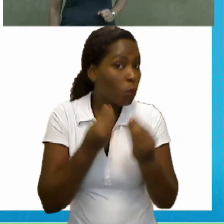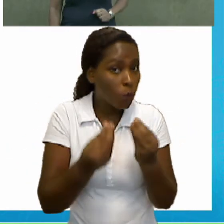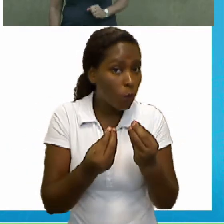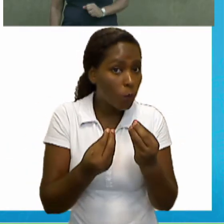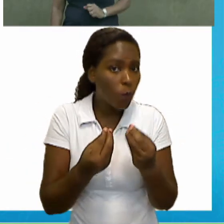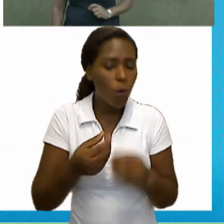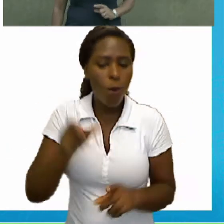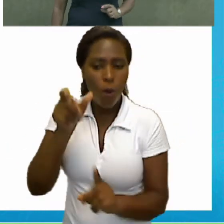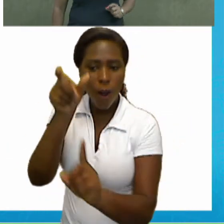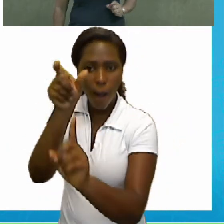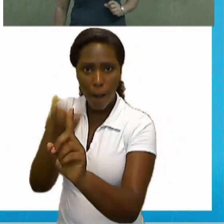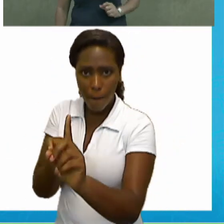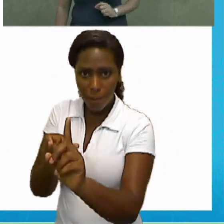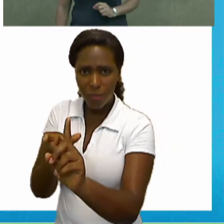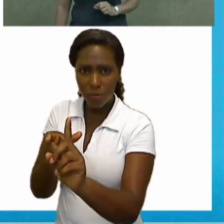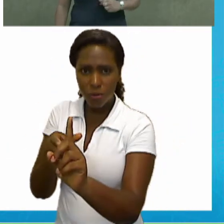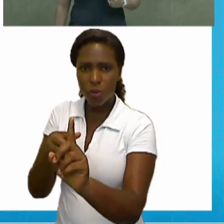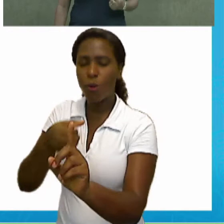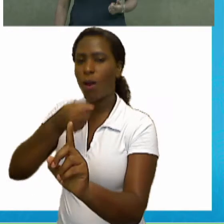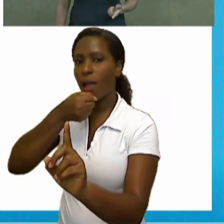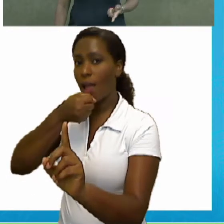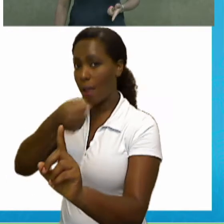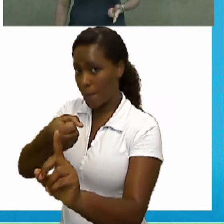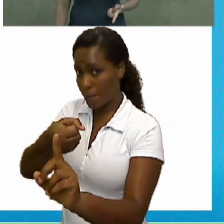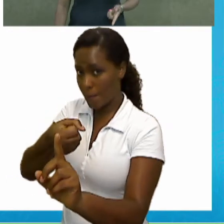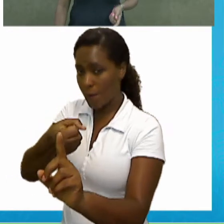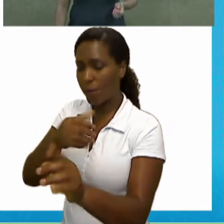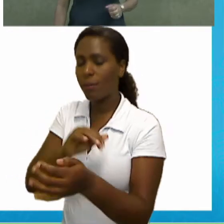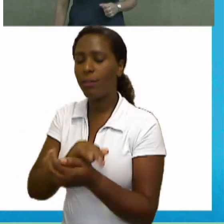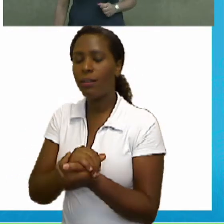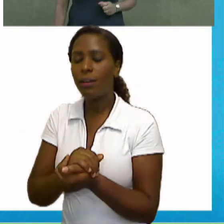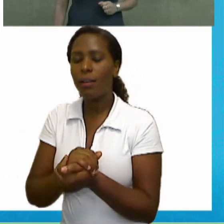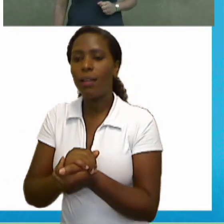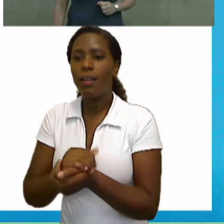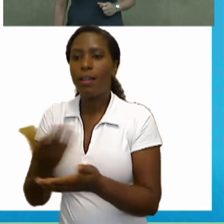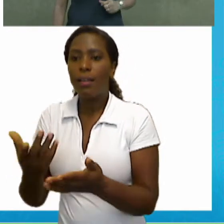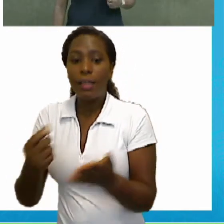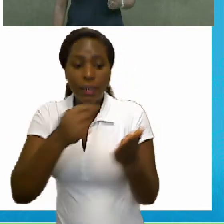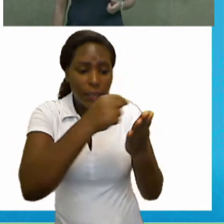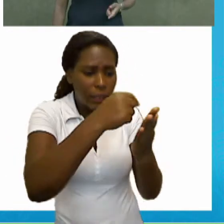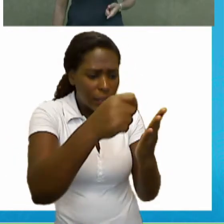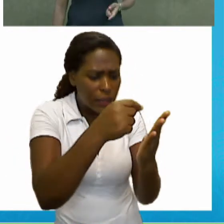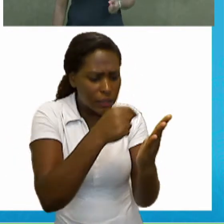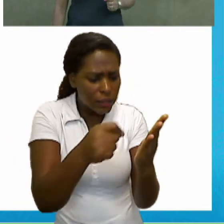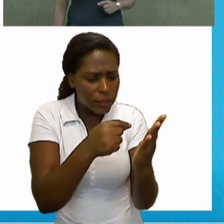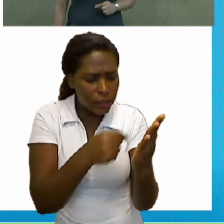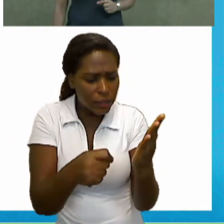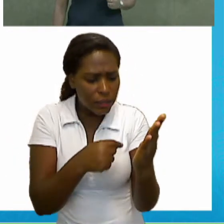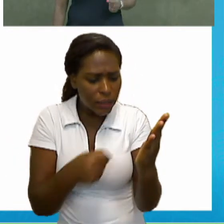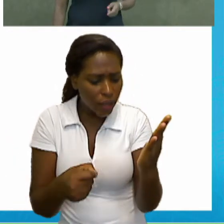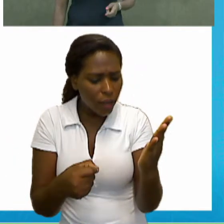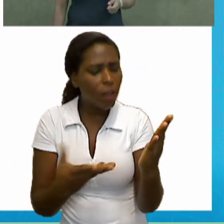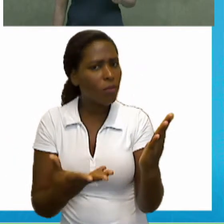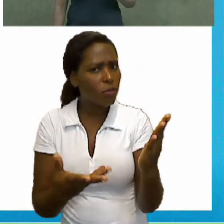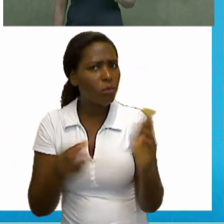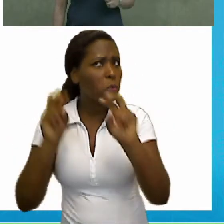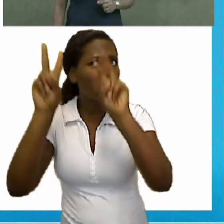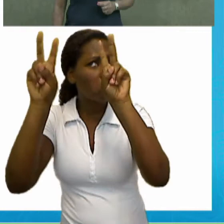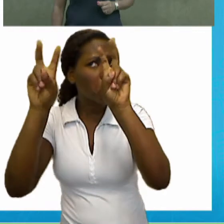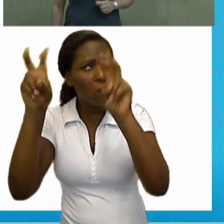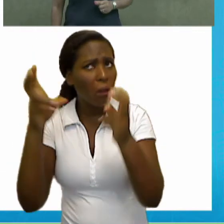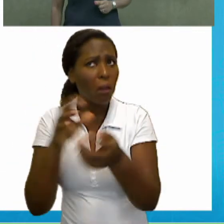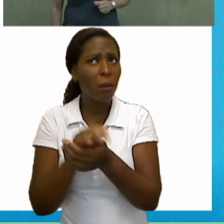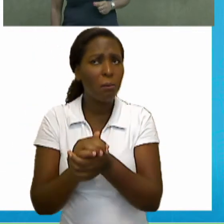que o repórter é a pessoa que está responsável por apresentar a reportagem que aborda temas